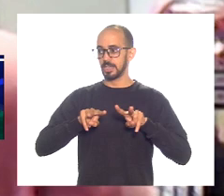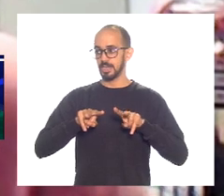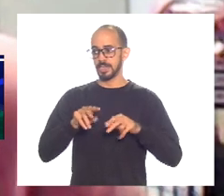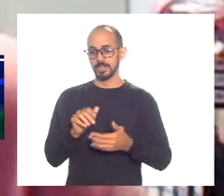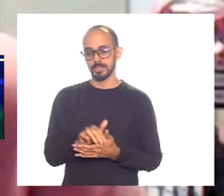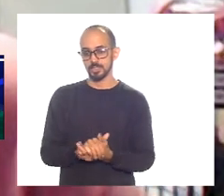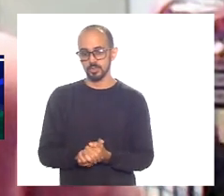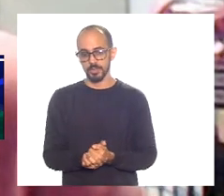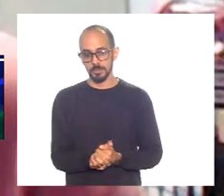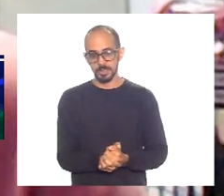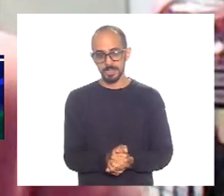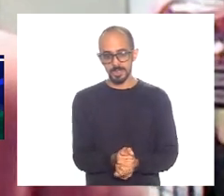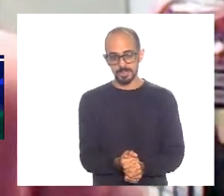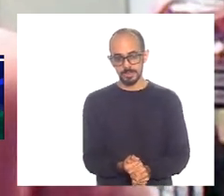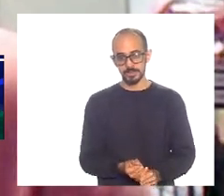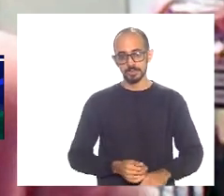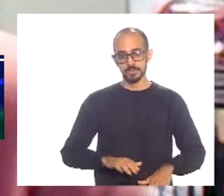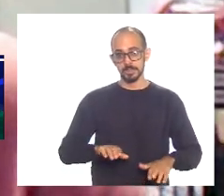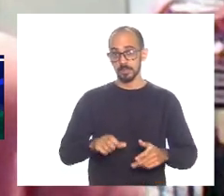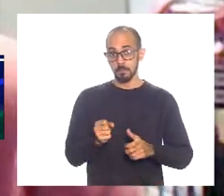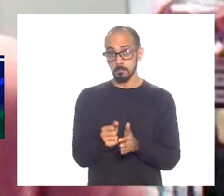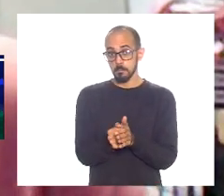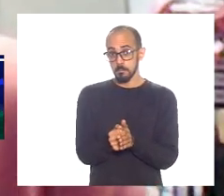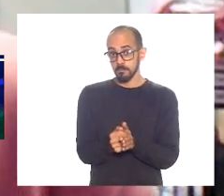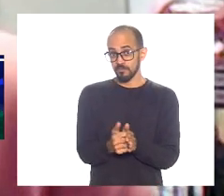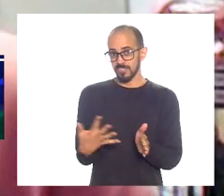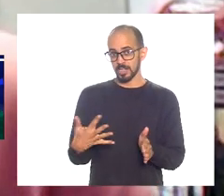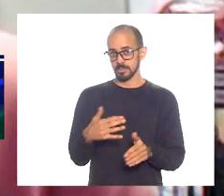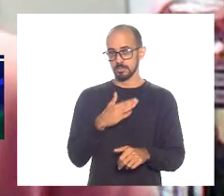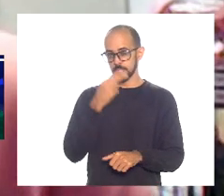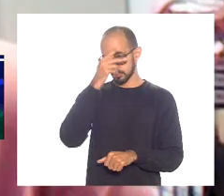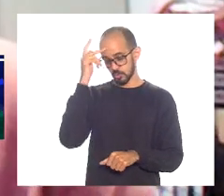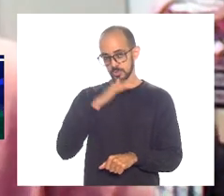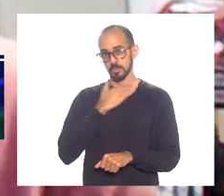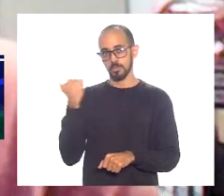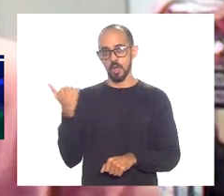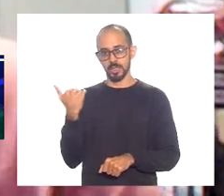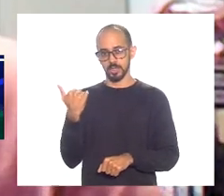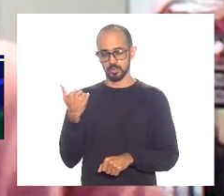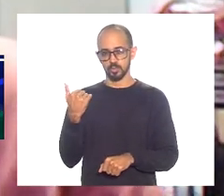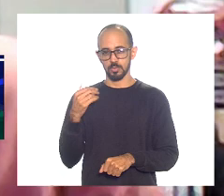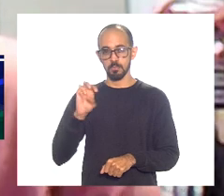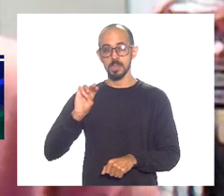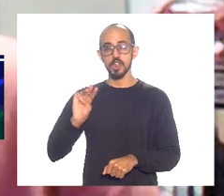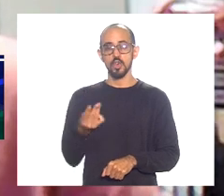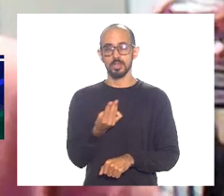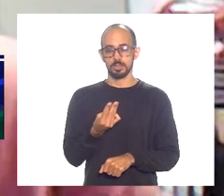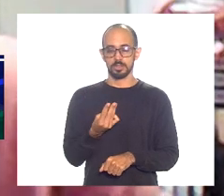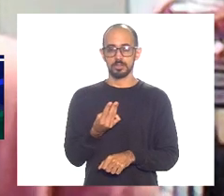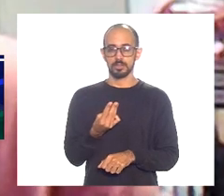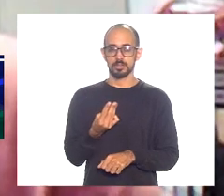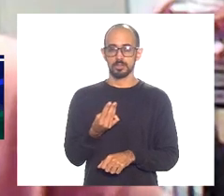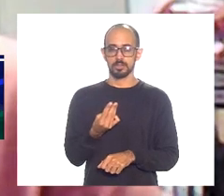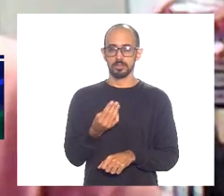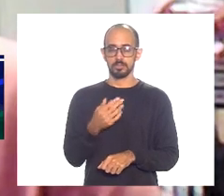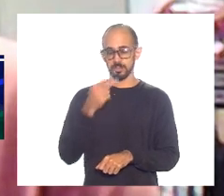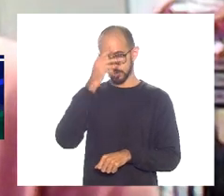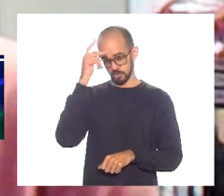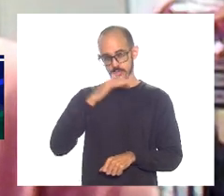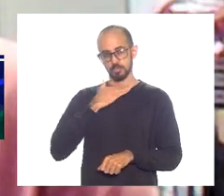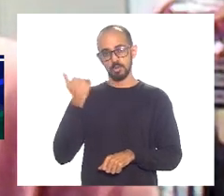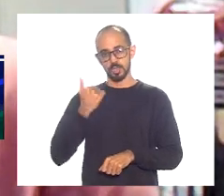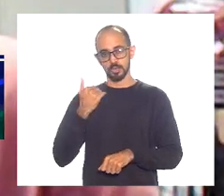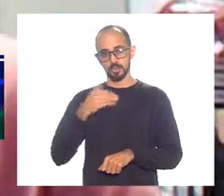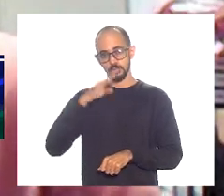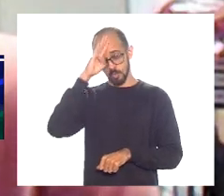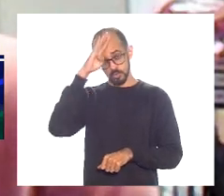de pessoas no mundo inteiro, não conseguiu perceber que a vacina seria algo escasso. Bolsonaro, no alto